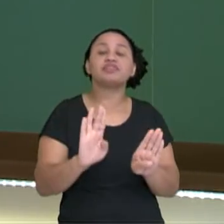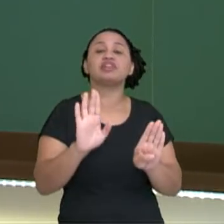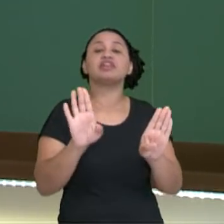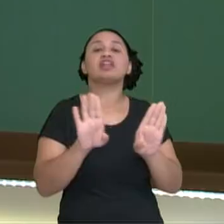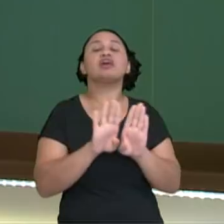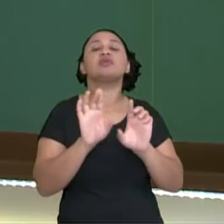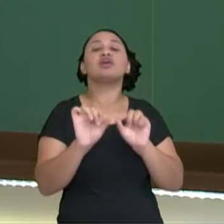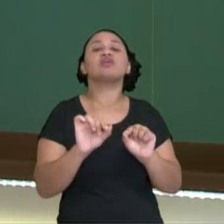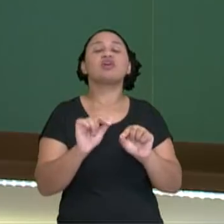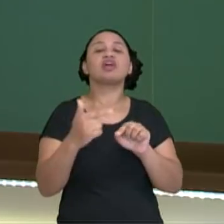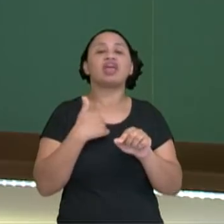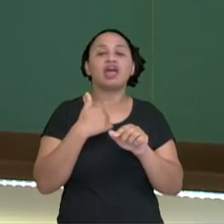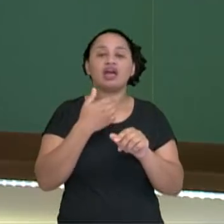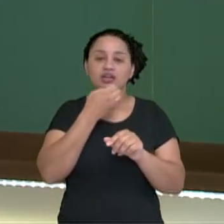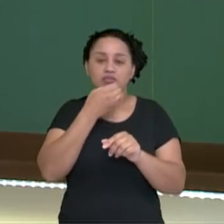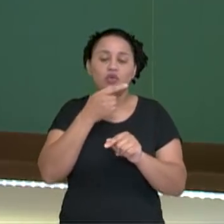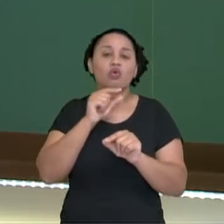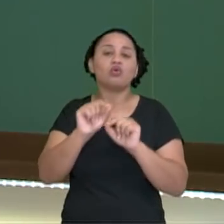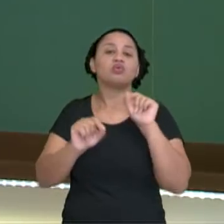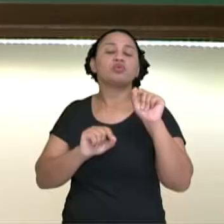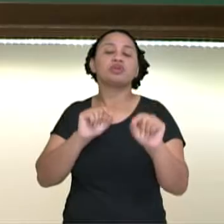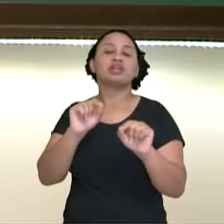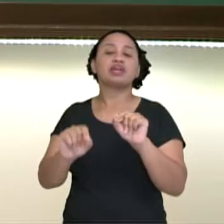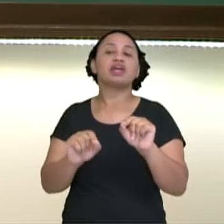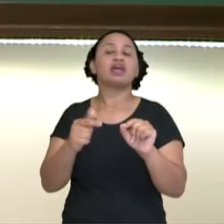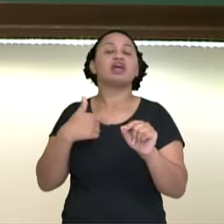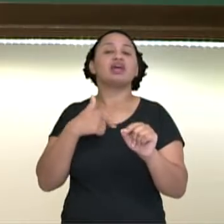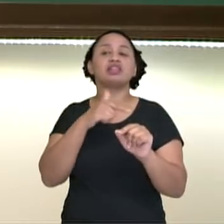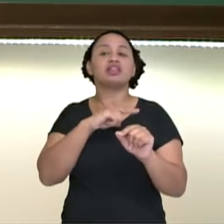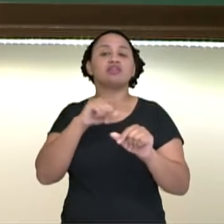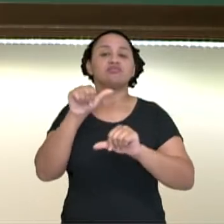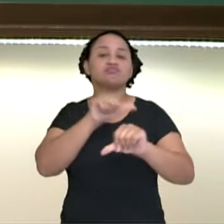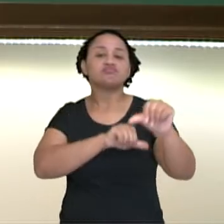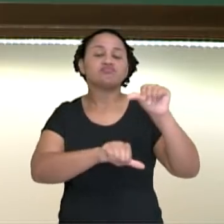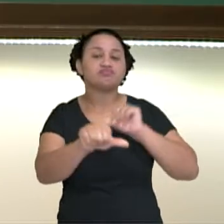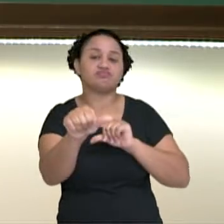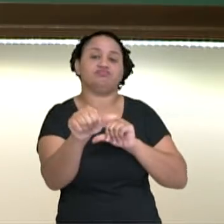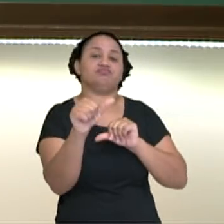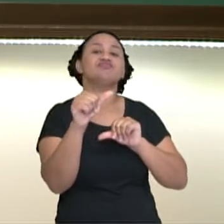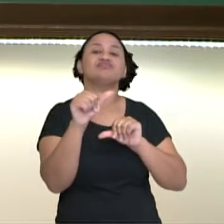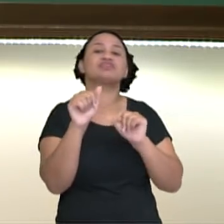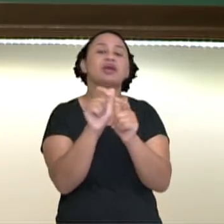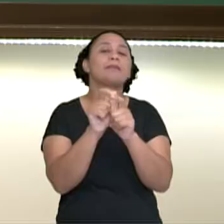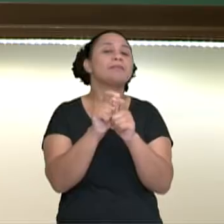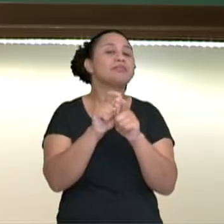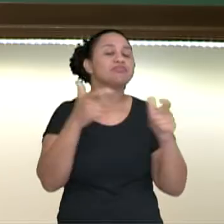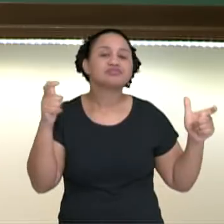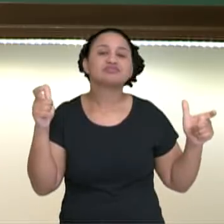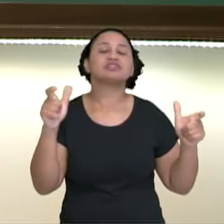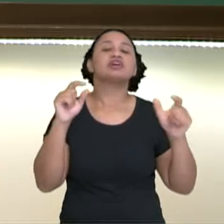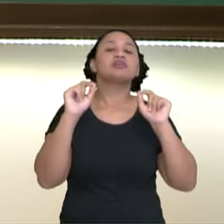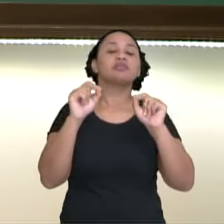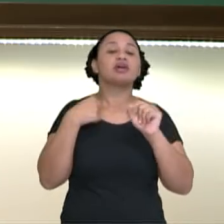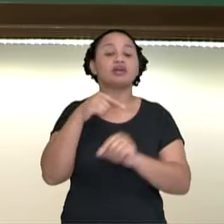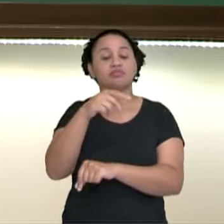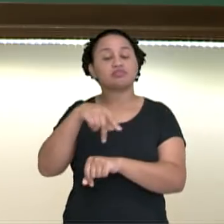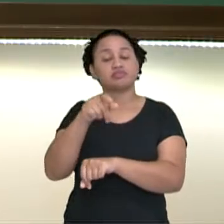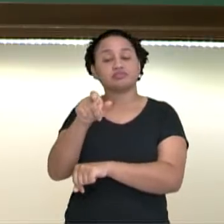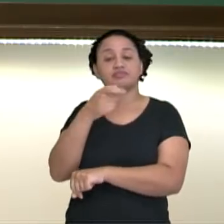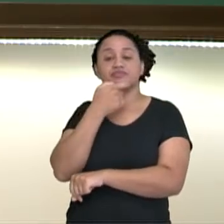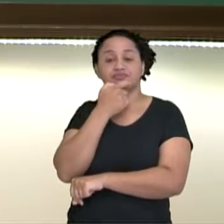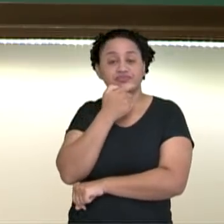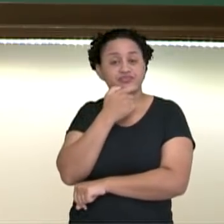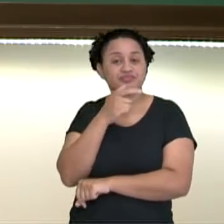acabar beneficiando e trazendo transformações enormes para a Inglaterra e vai